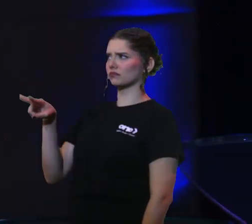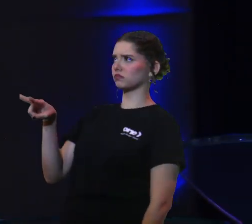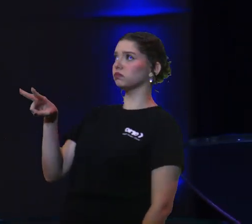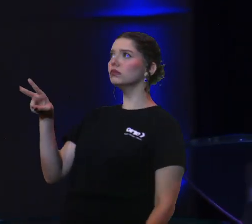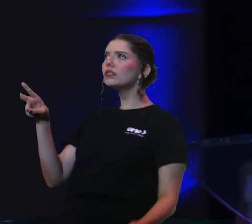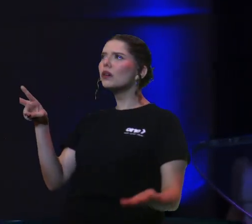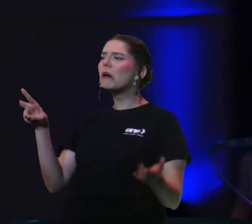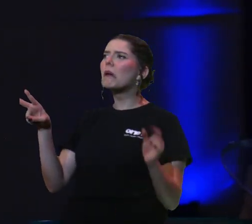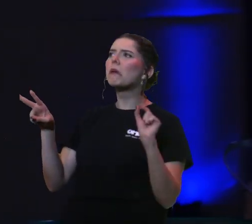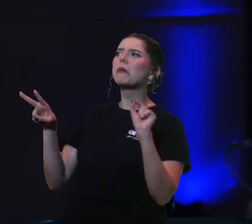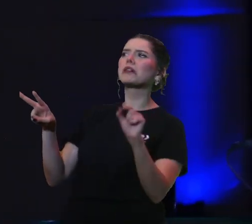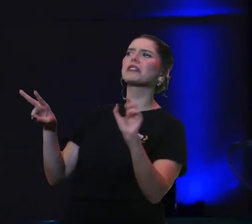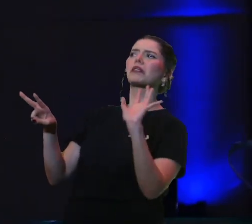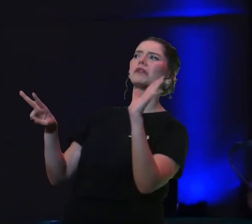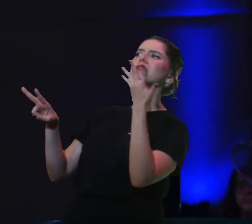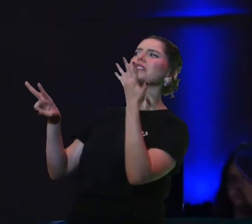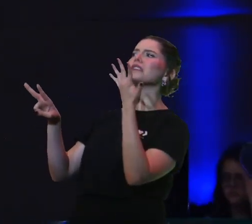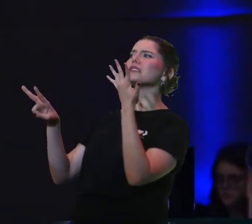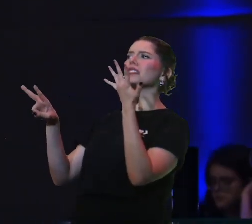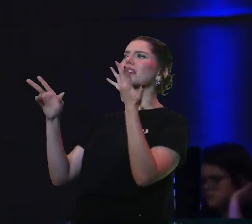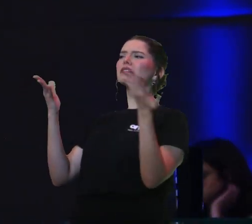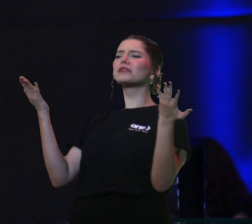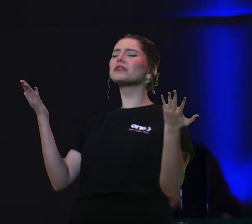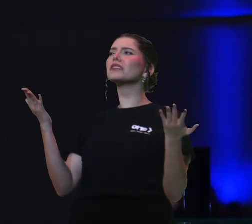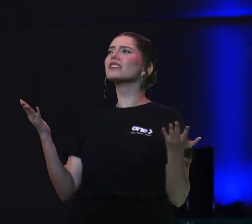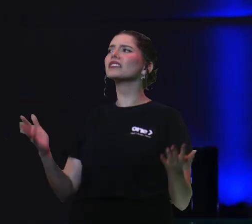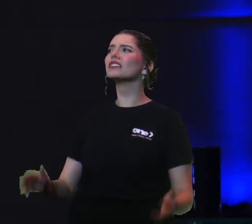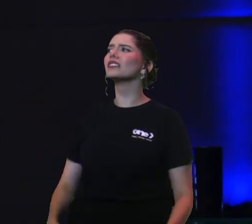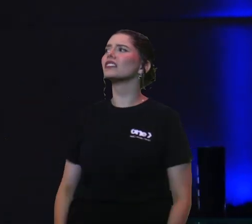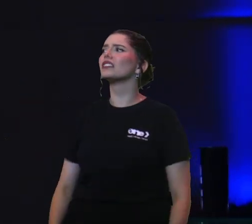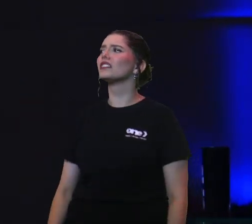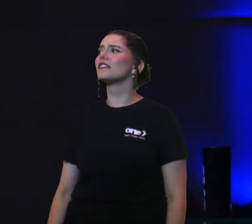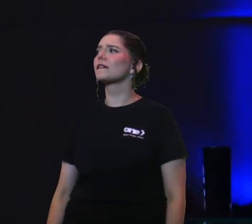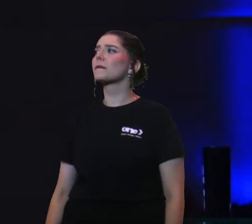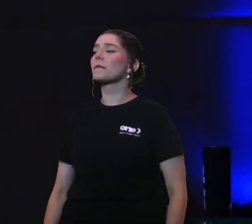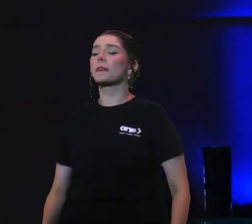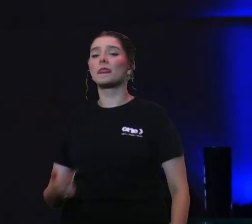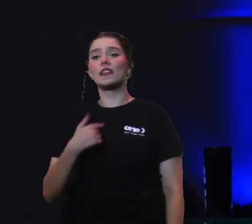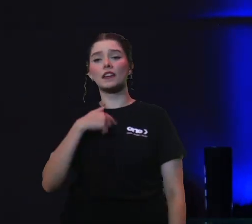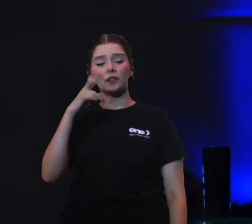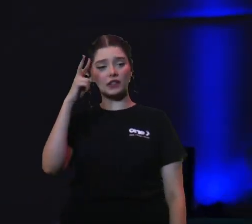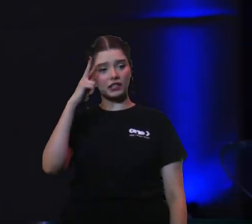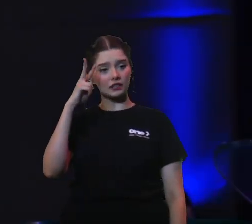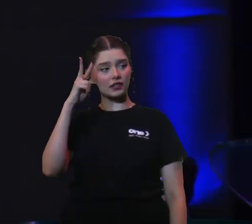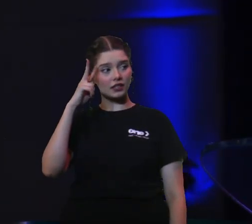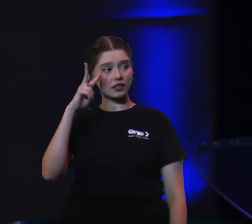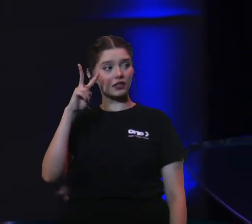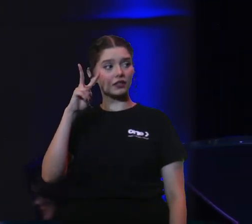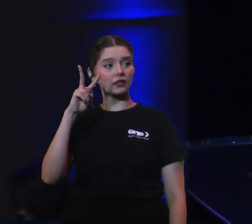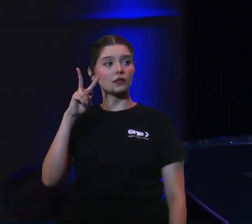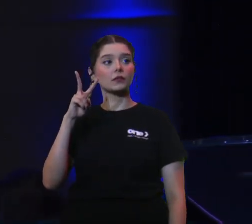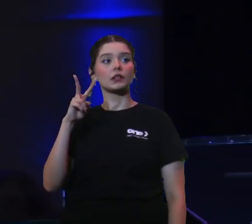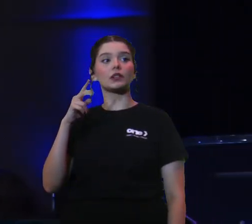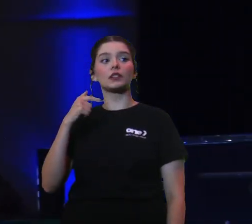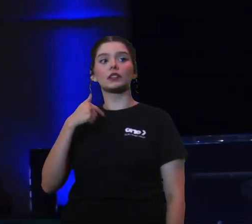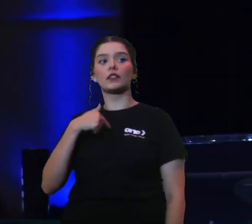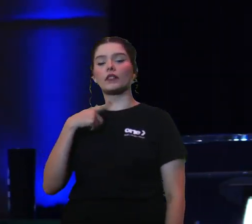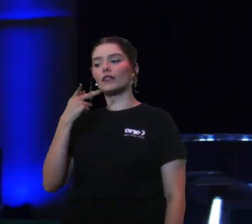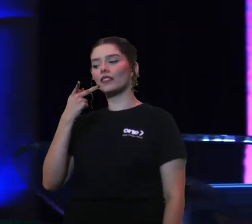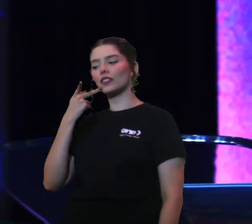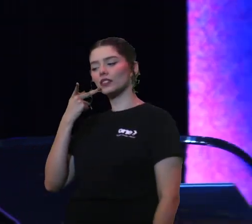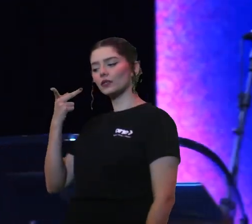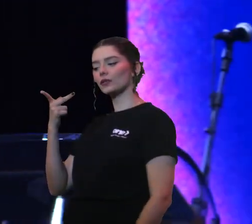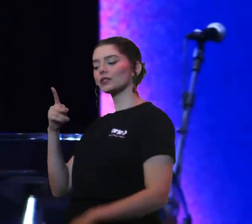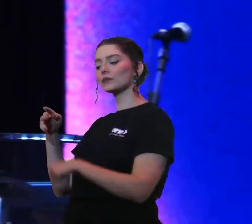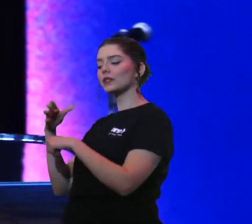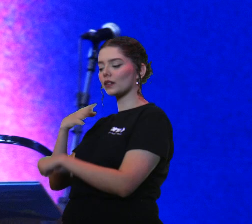vivendo uma visão de Deus, mas que negócio complicado. E eu lembro que quando eu estava contando algumas histórias para as minhas filhas dormirem, principalmente para a Lúcia, que já é